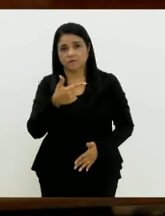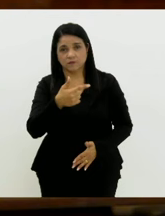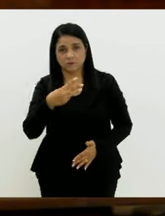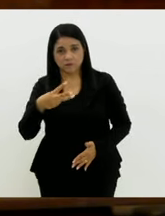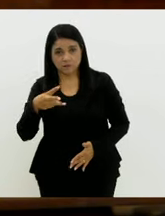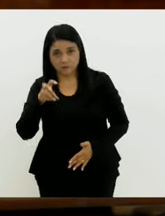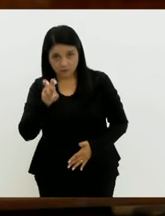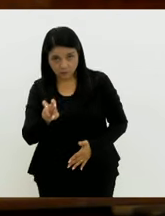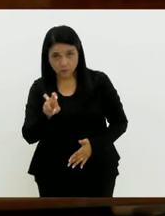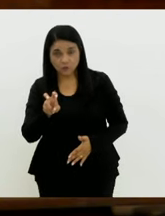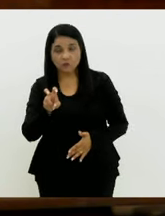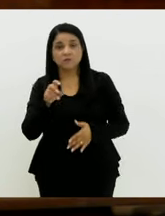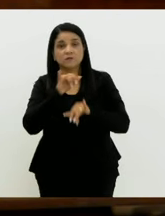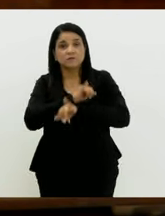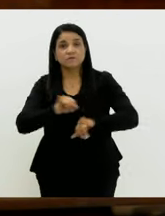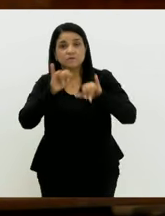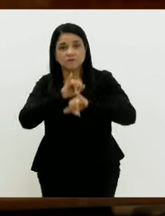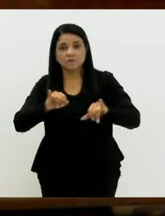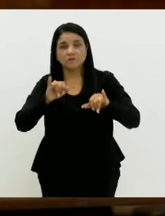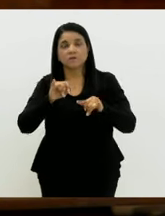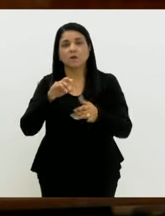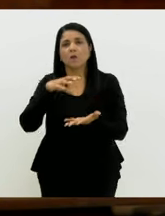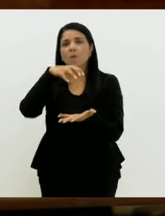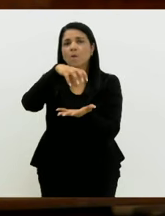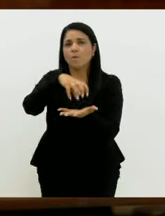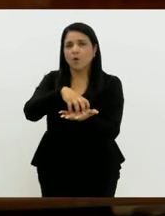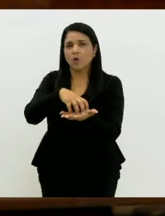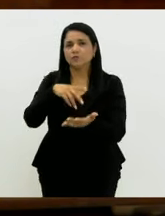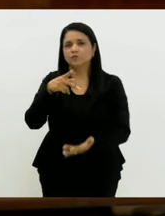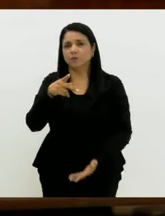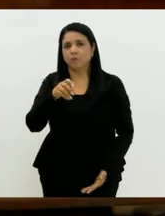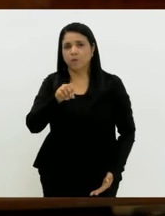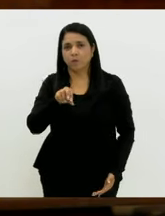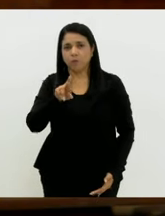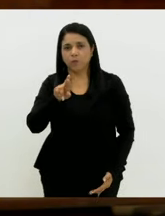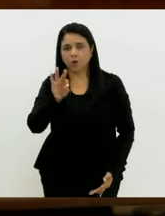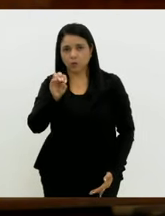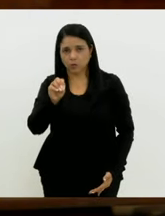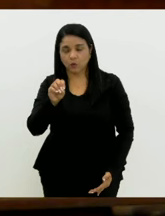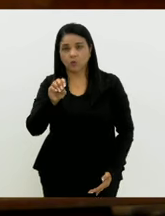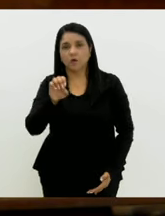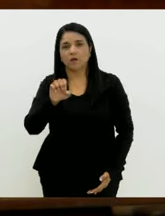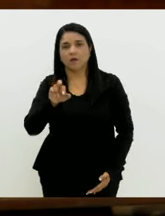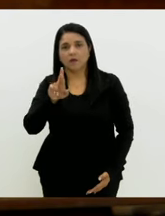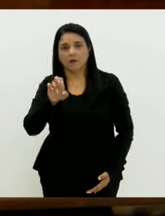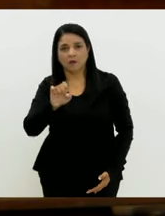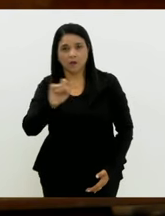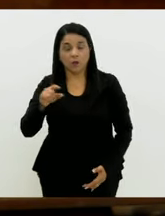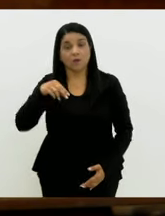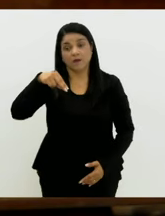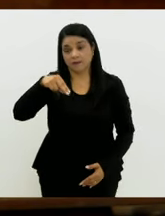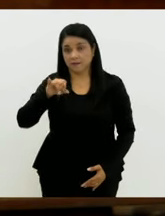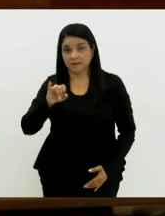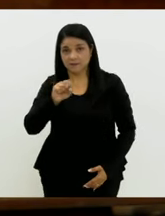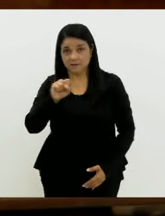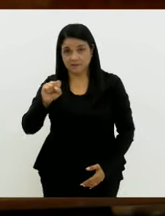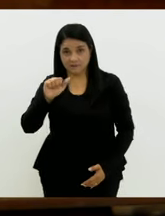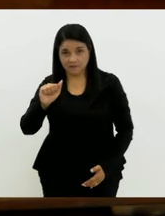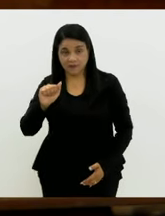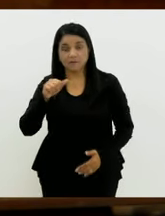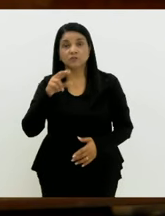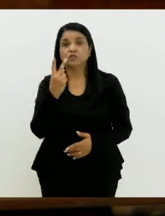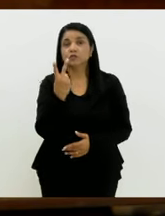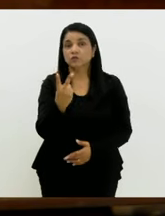Stellantis no polo automotivo de Porto Real. A Nissan também anunciou 2,8 bilhões